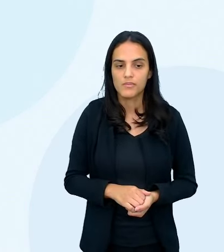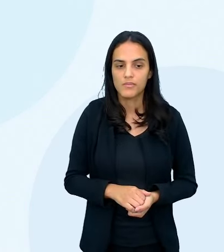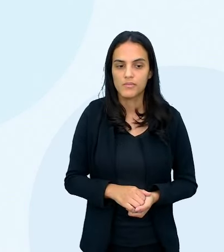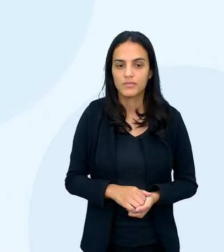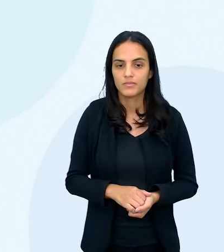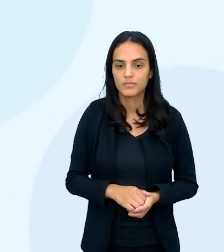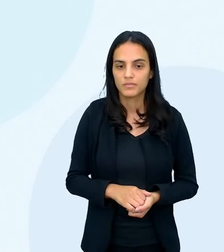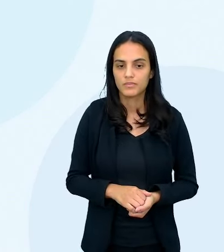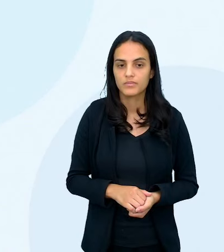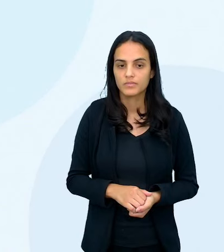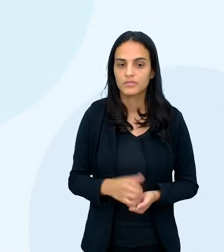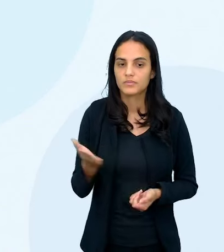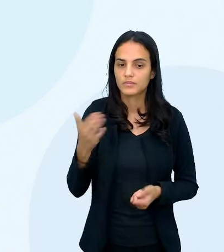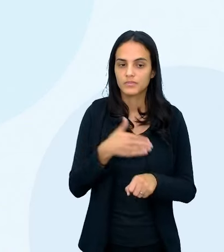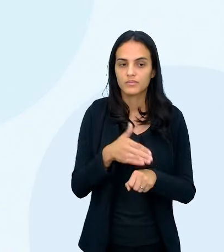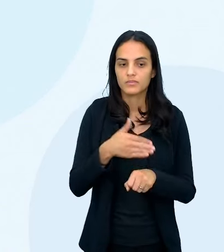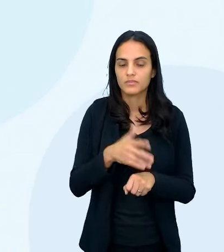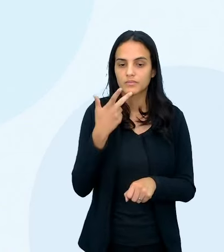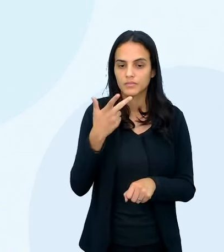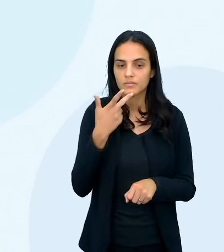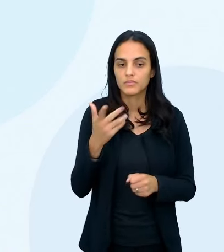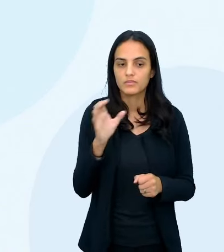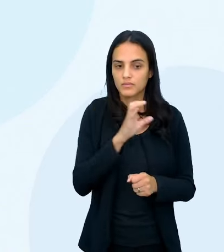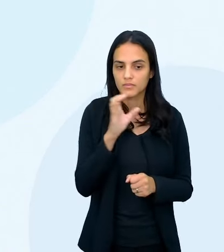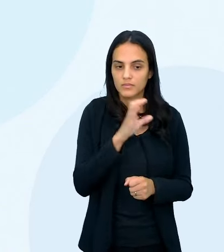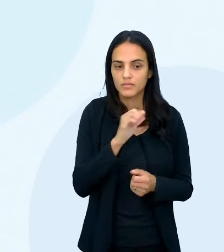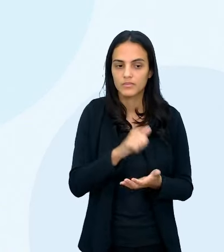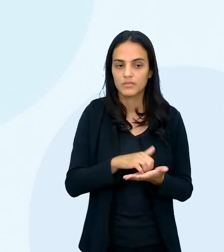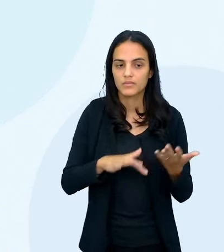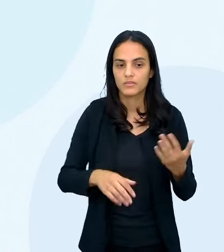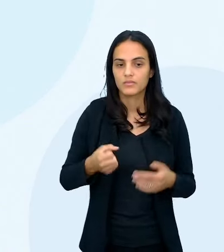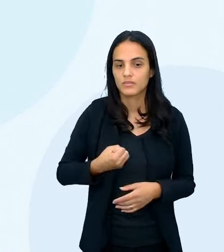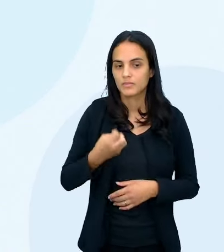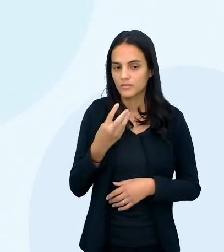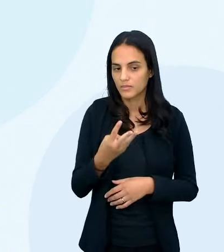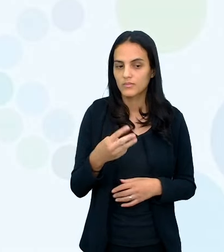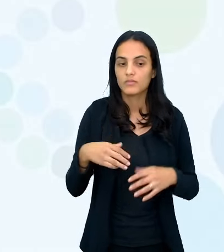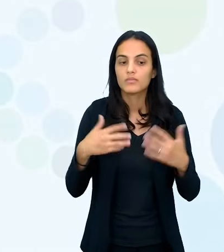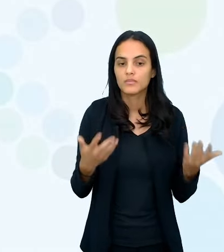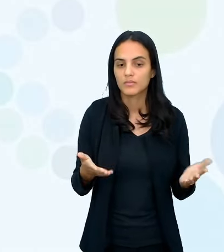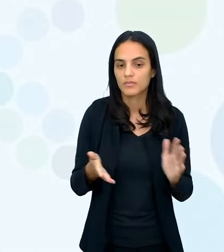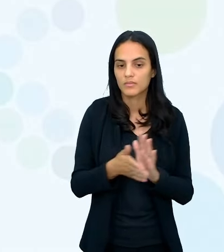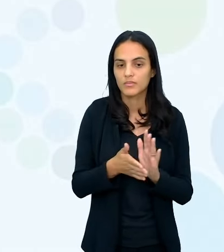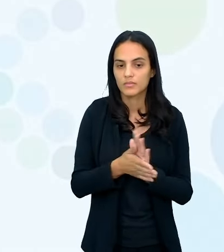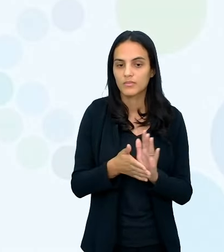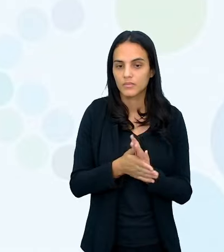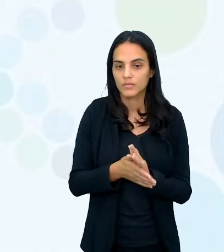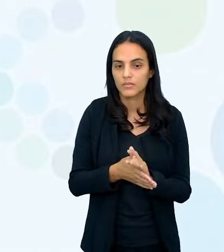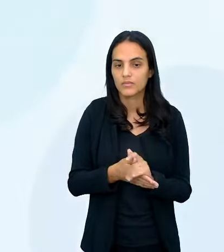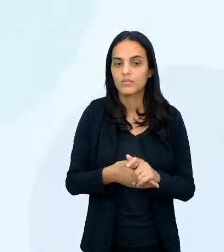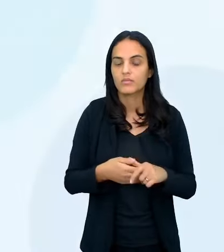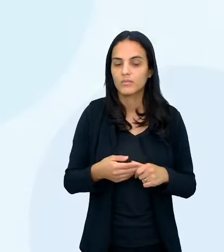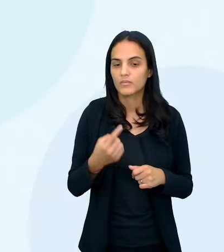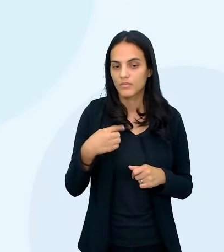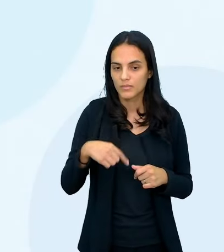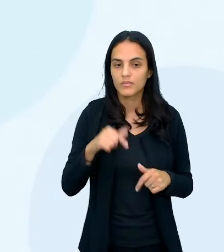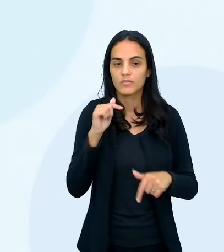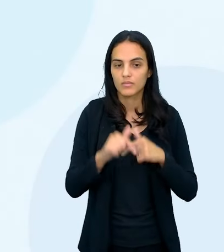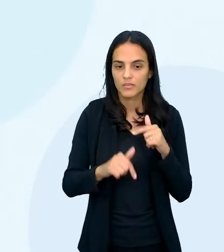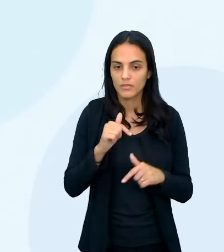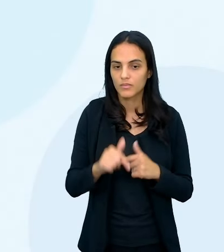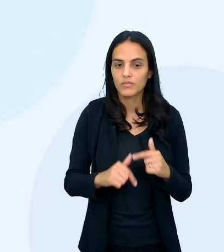vamos lá, vamos praticar, vamos falar bem rapidinho aqui da atividade 3, né? Então, a atividade 3, qual que é a proposta da atividade 3, né? A gente